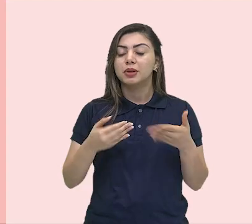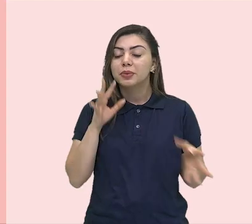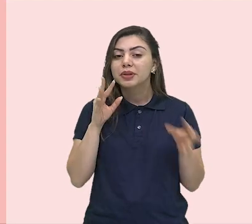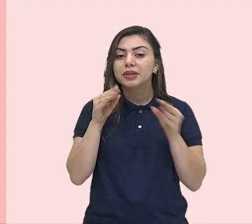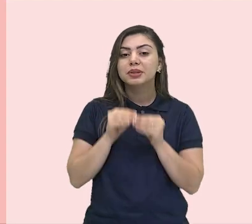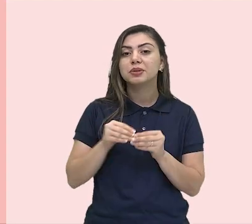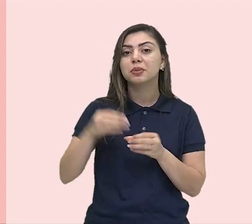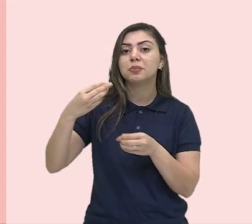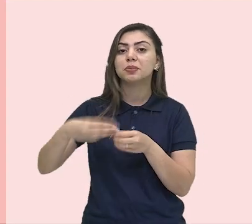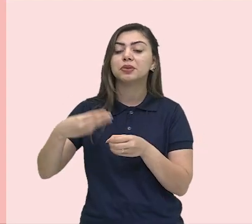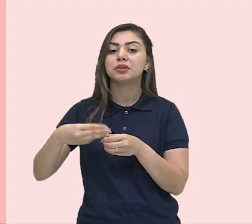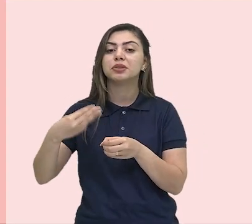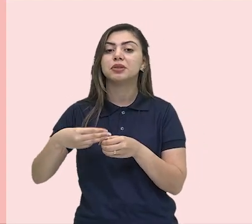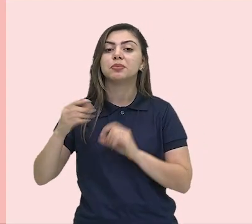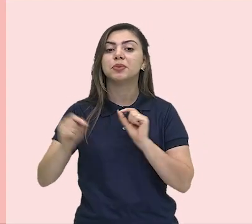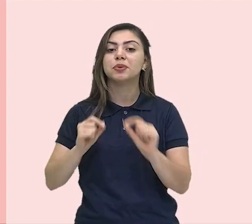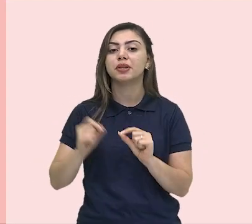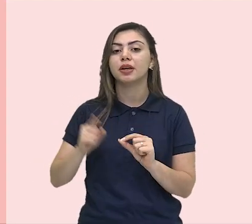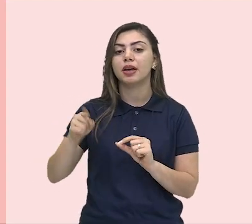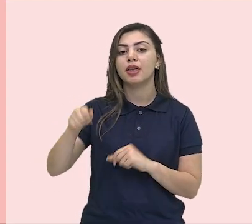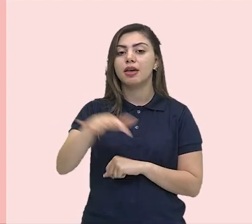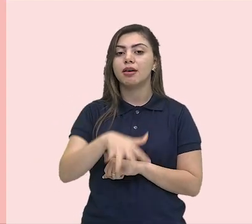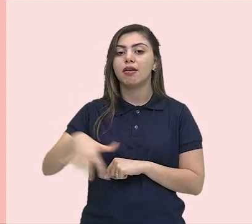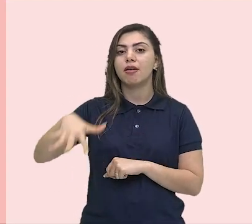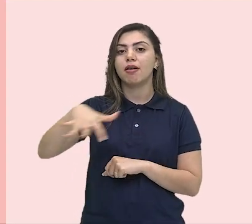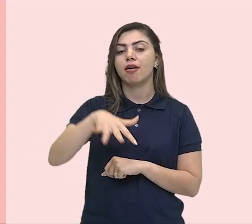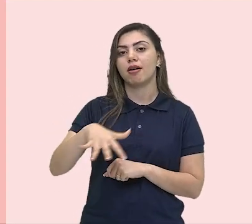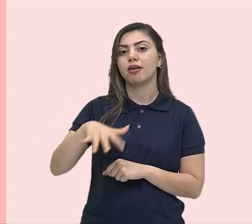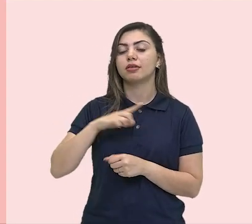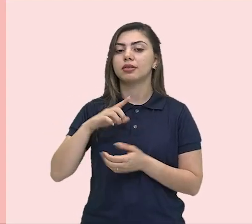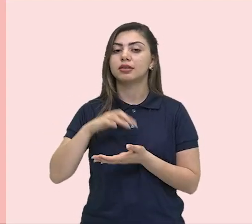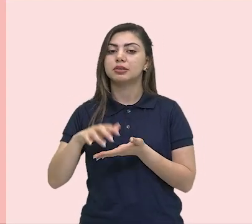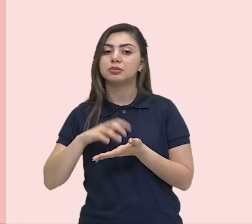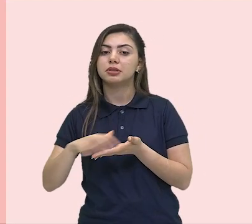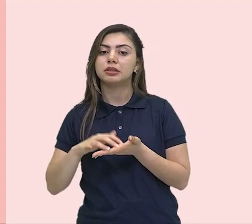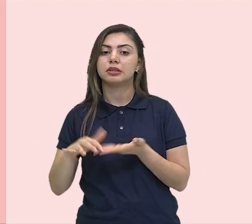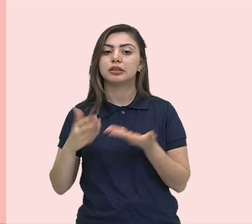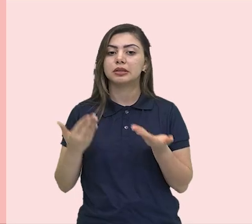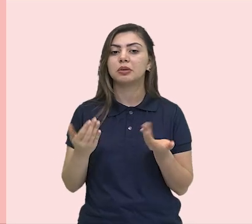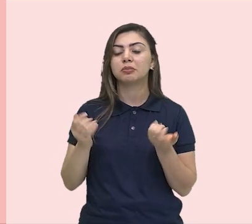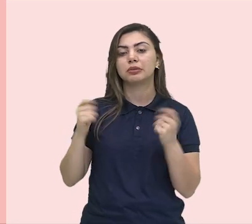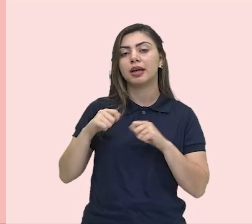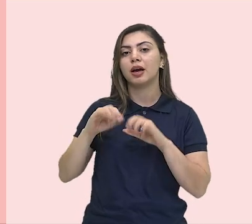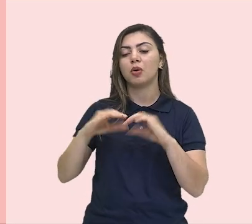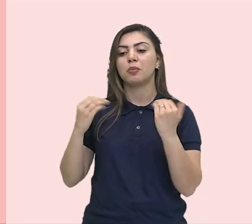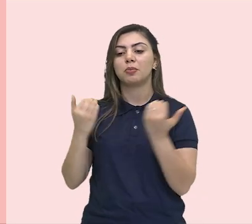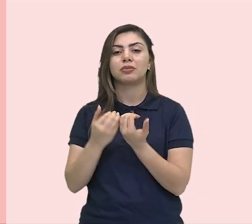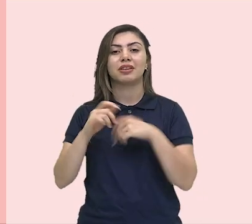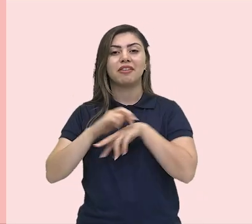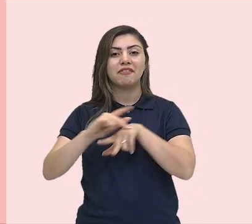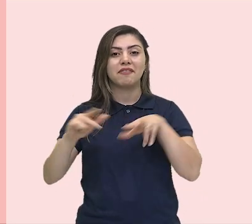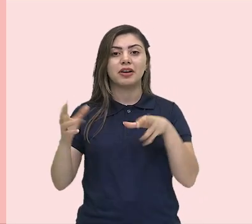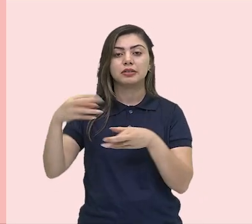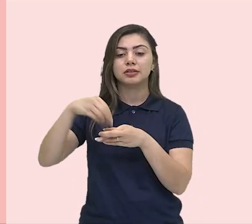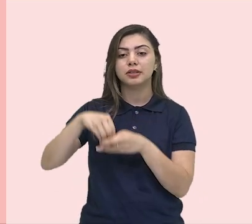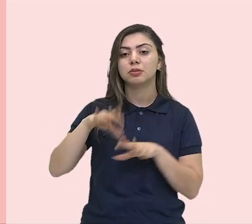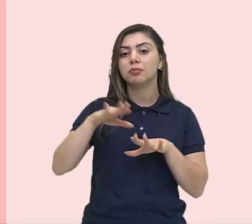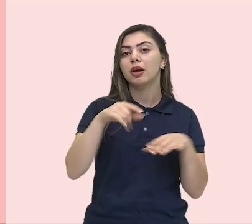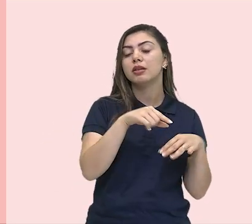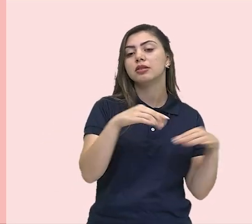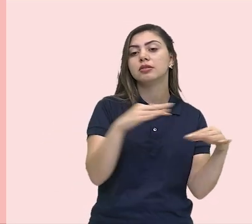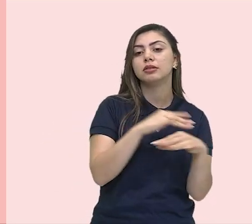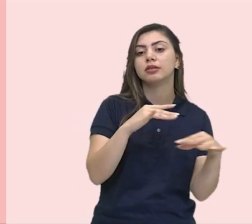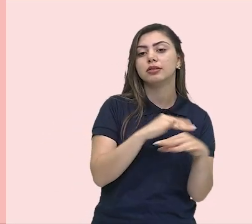Resumindo, um município é uma divisão administrativa, que pode incluir várias comunidades, enquanto uma